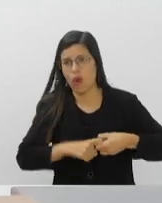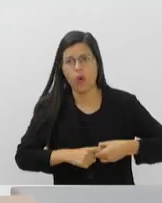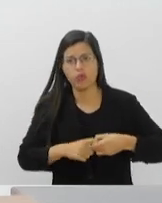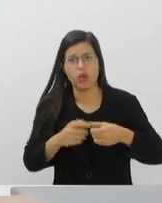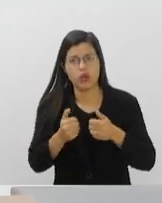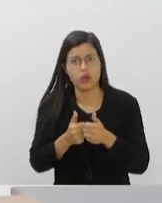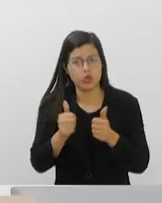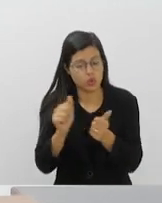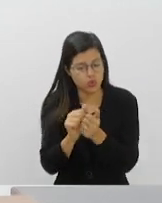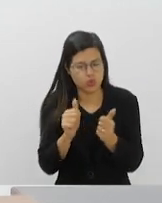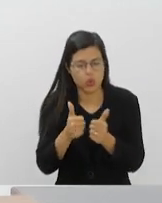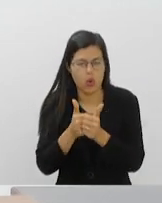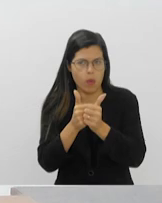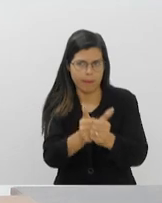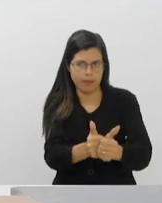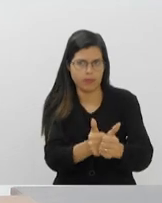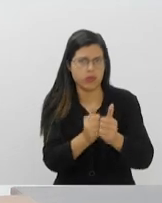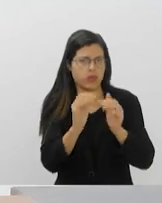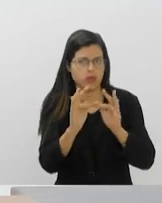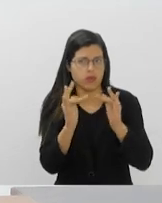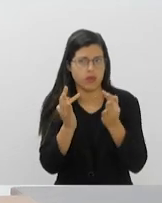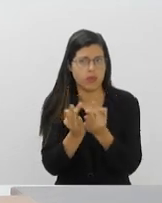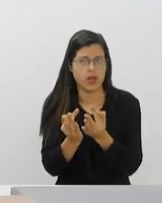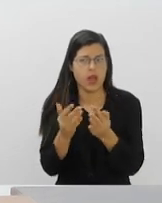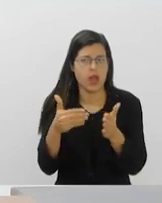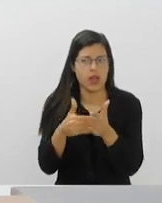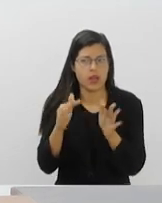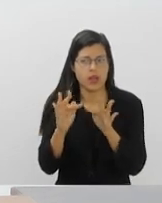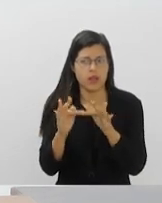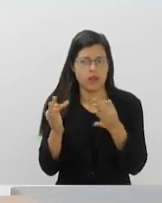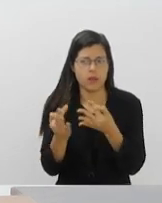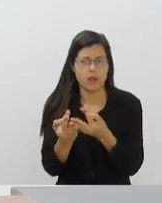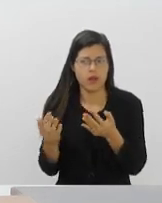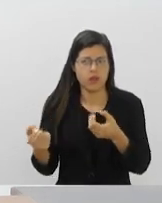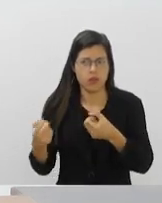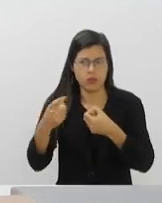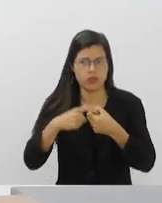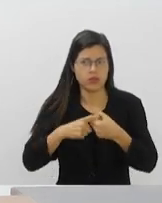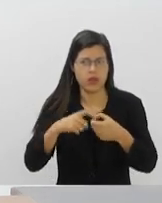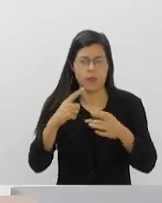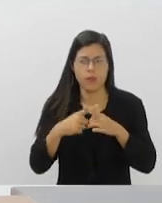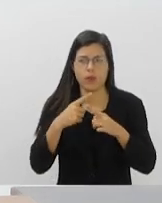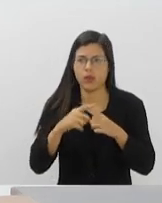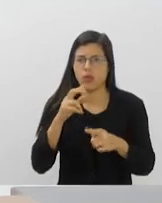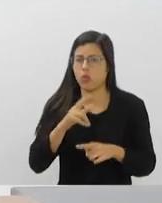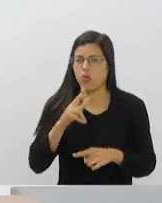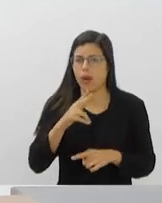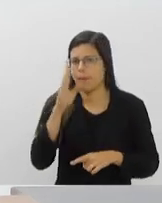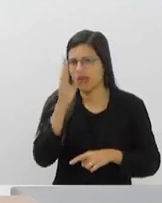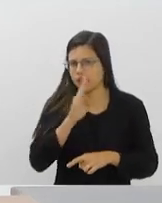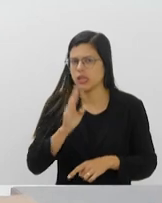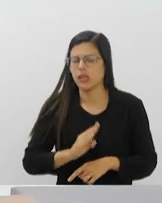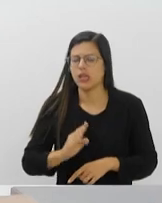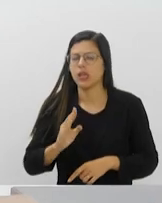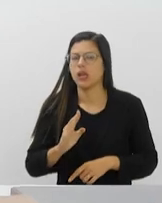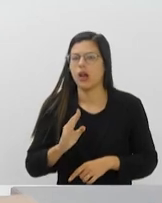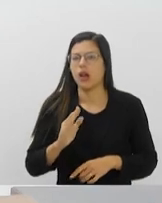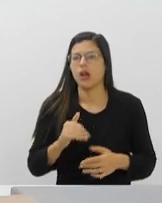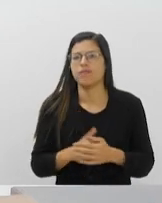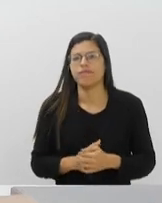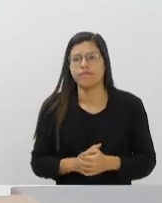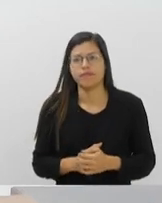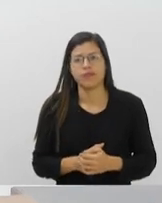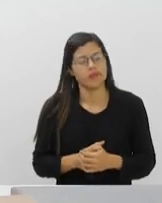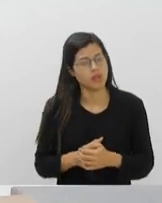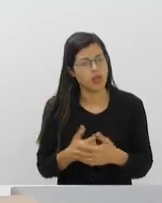acompanhamento dessa família até a família voltar que não é nem brasileira para o país dela de origem enfim são situações